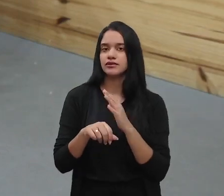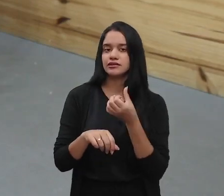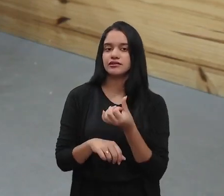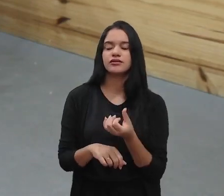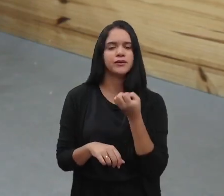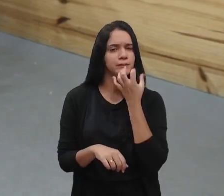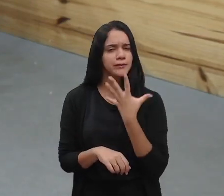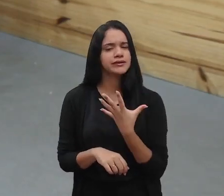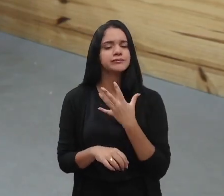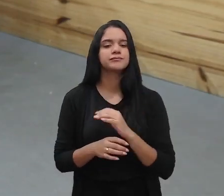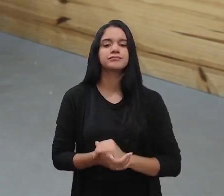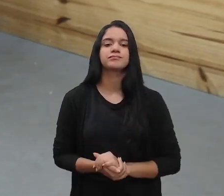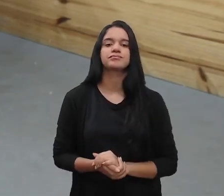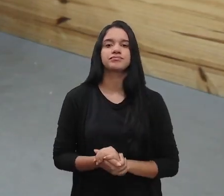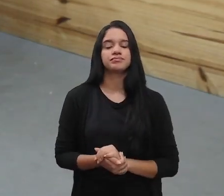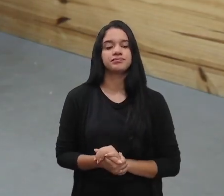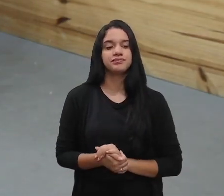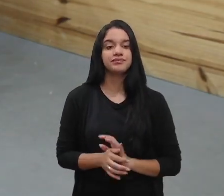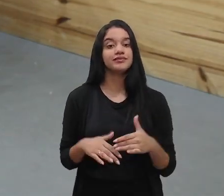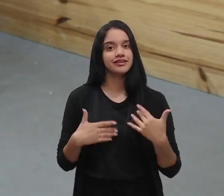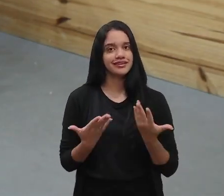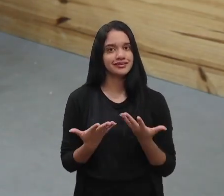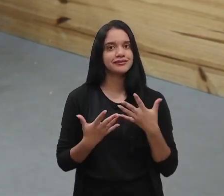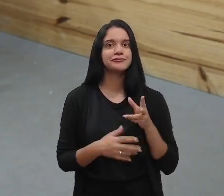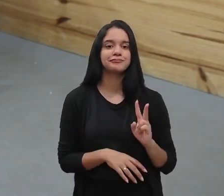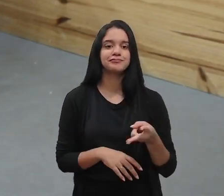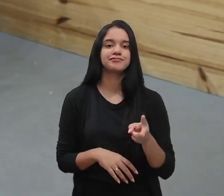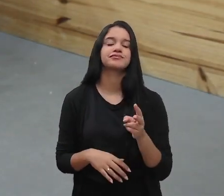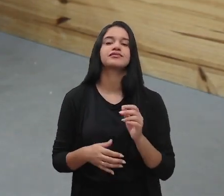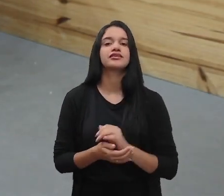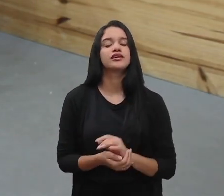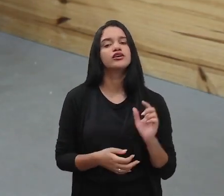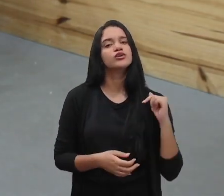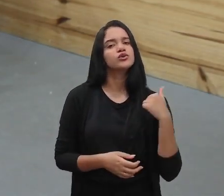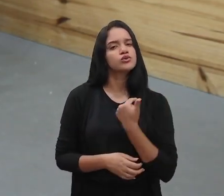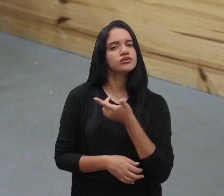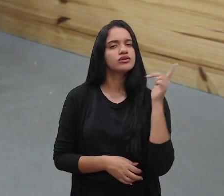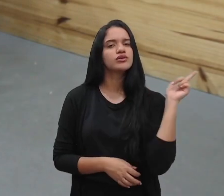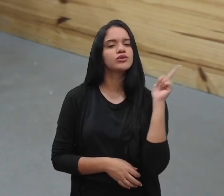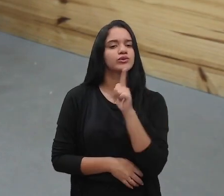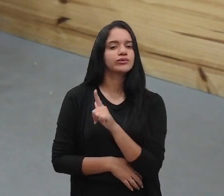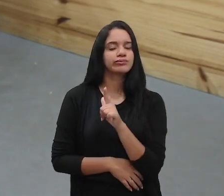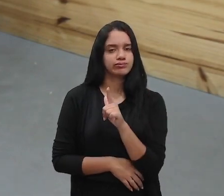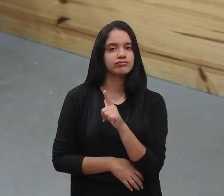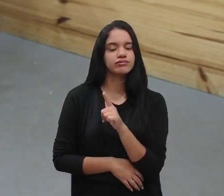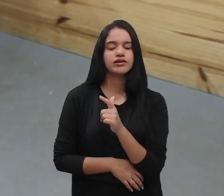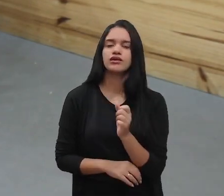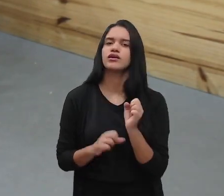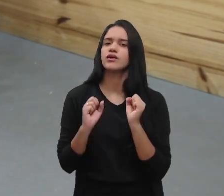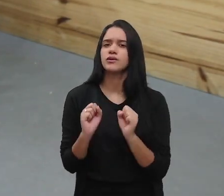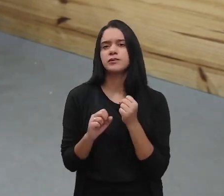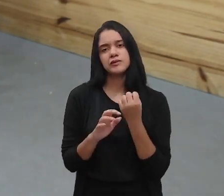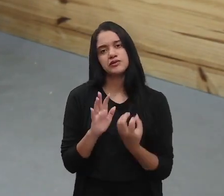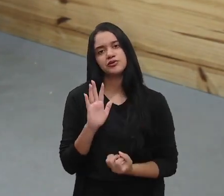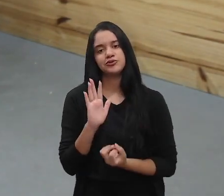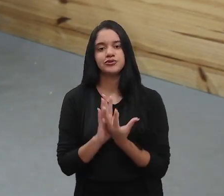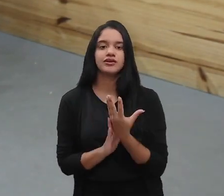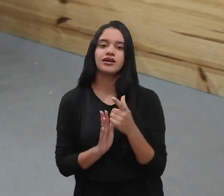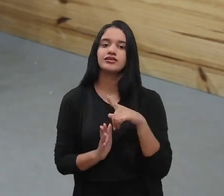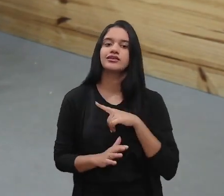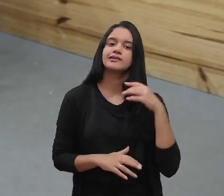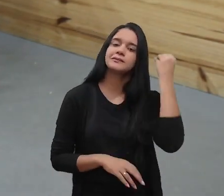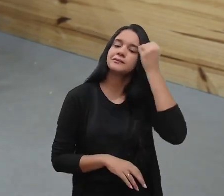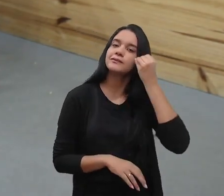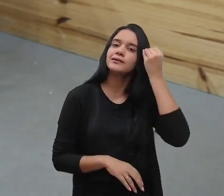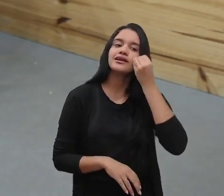bem. Então, sigamos. Isso aí a gente vai conseguindo minimizar as inconsistências que possam surgir. Eu tenho experiência, está no